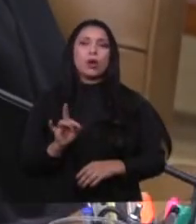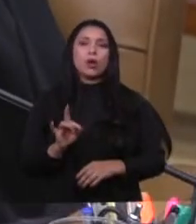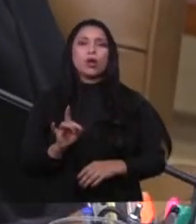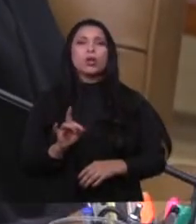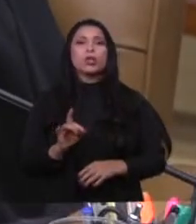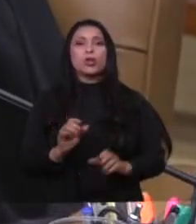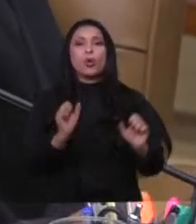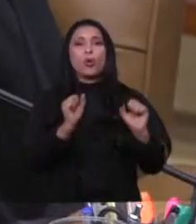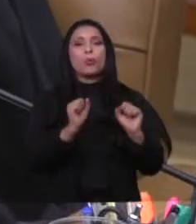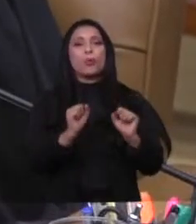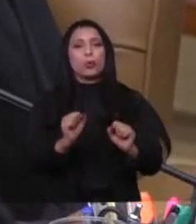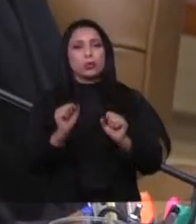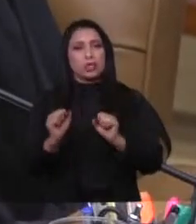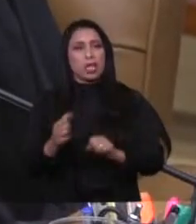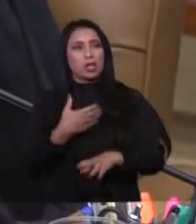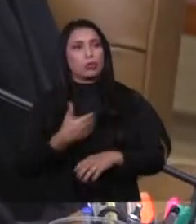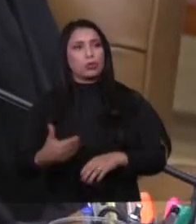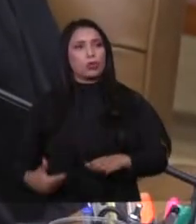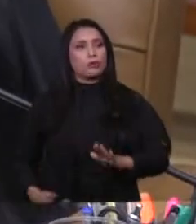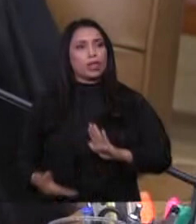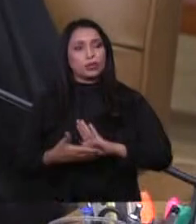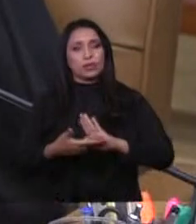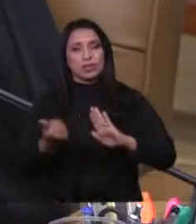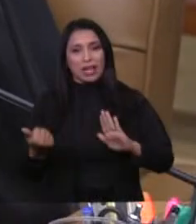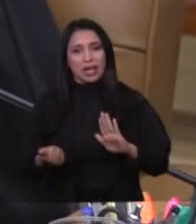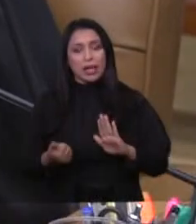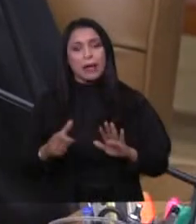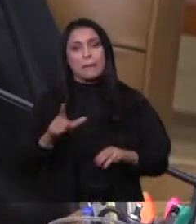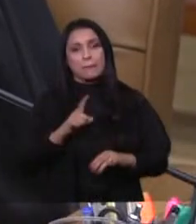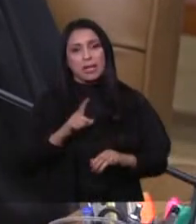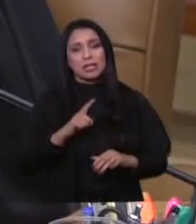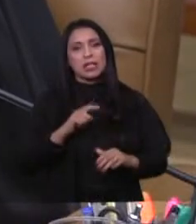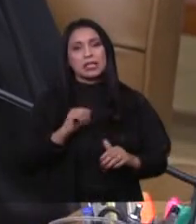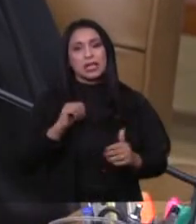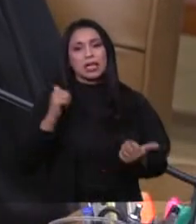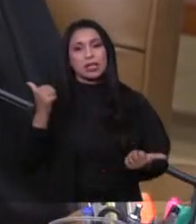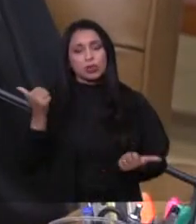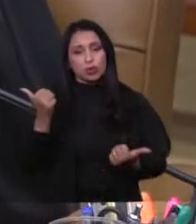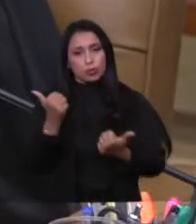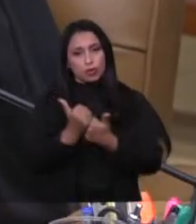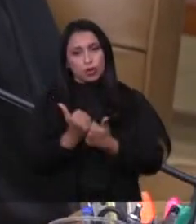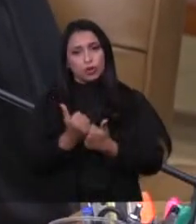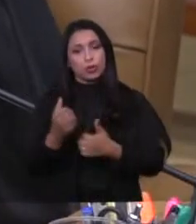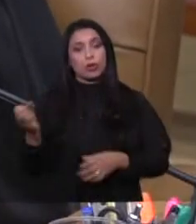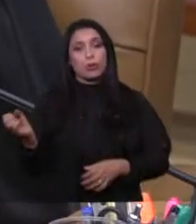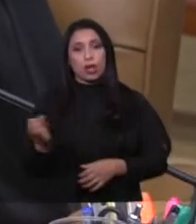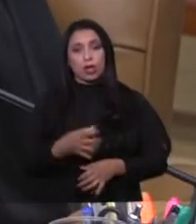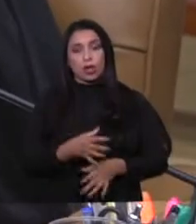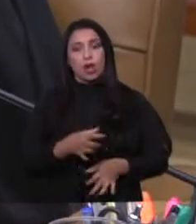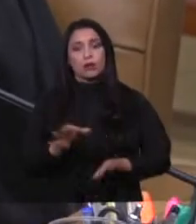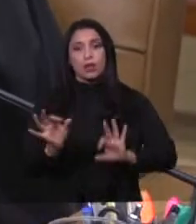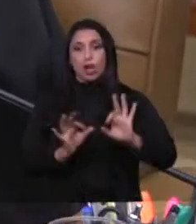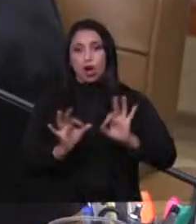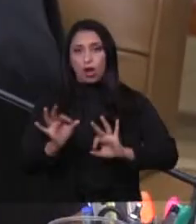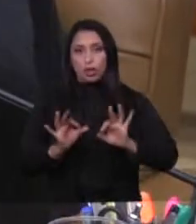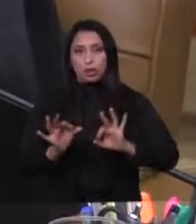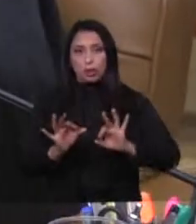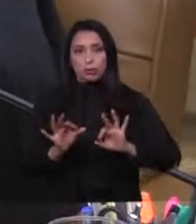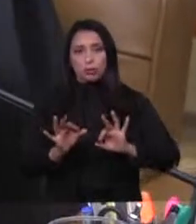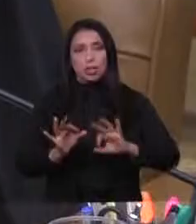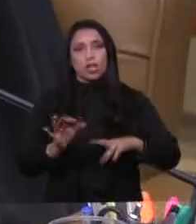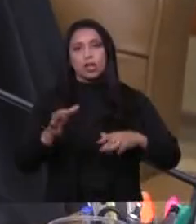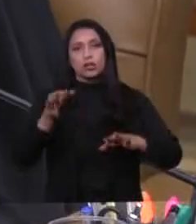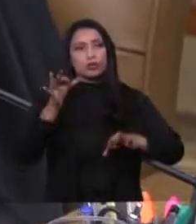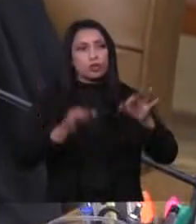poder, mas do estabelecimento de uma nova ordem jurídica e institucional. Então, eu tenho